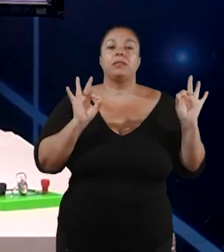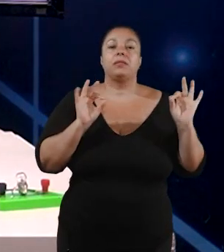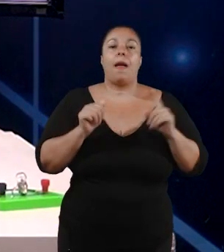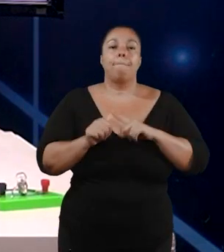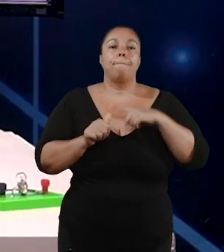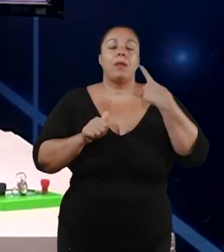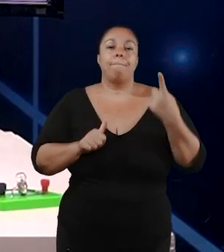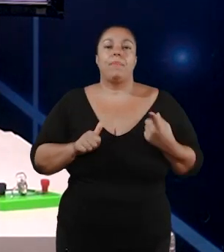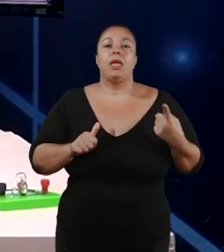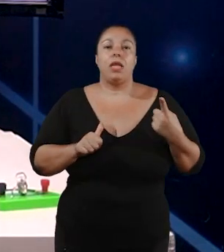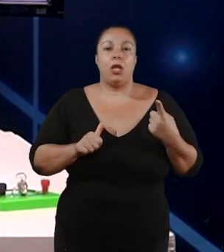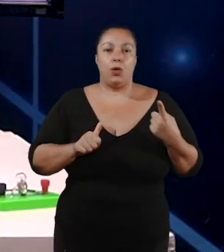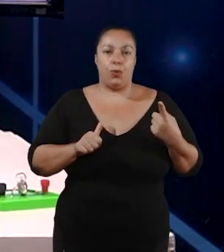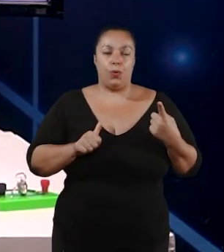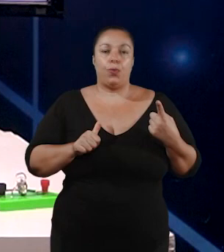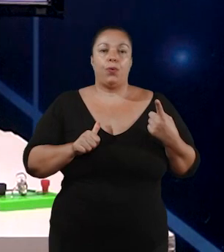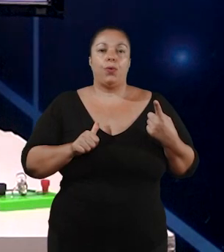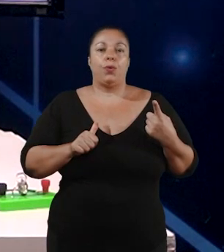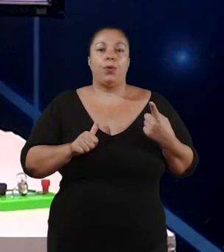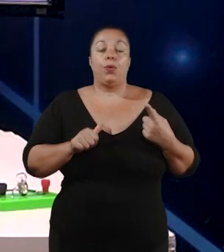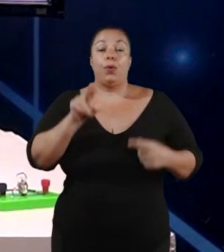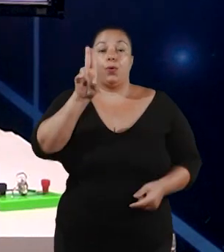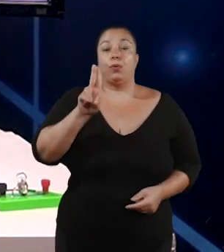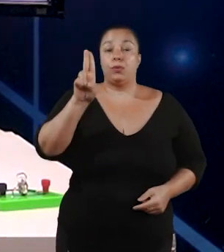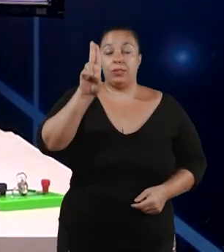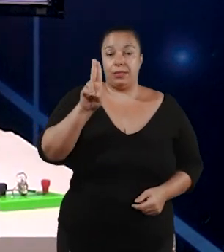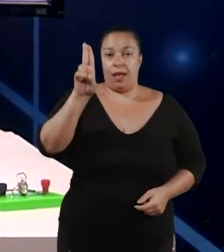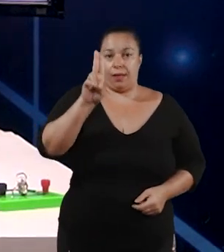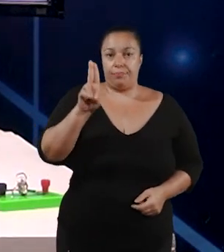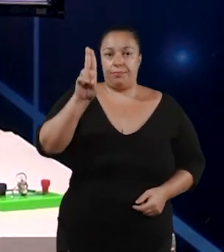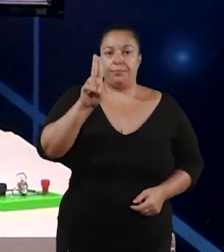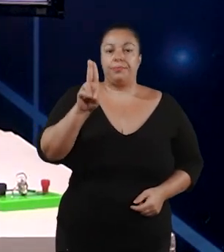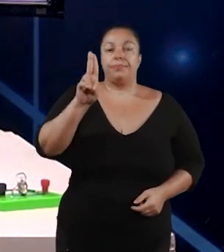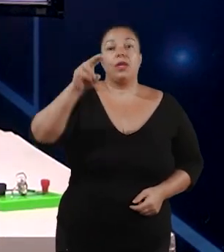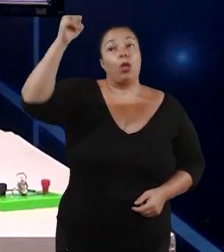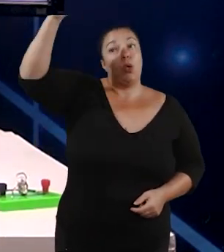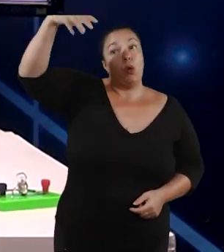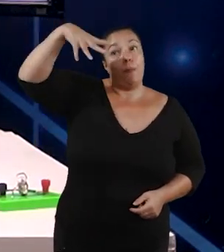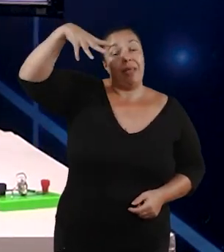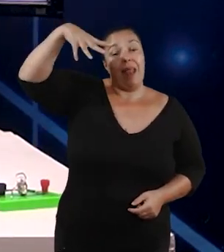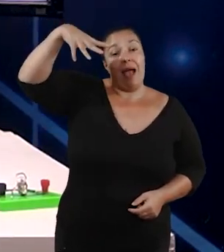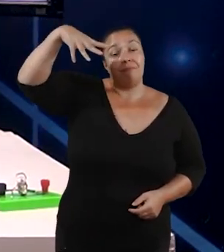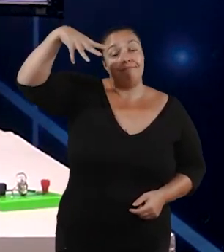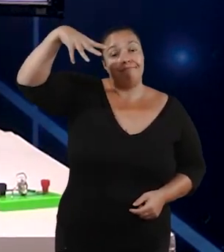primeiro dispositivo prático que permitiu utilizar a eletricidade para iluminação.